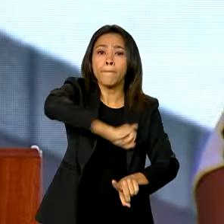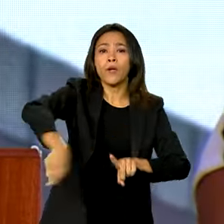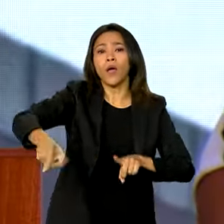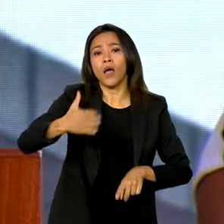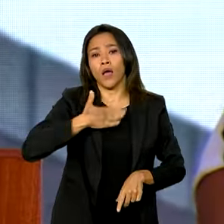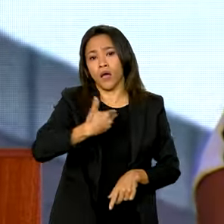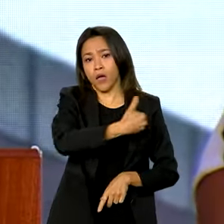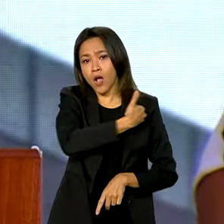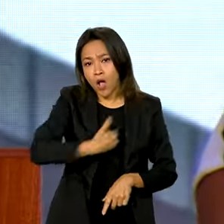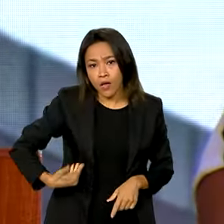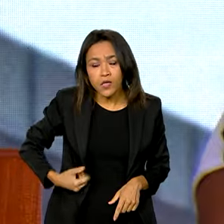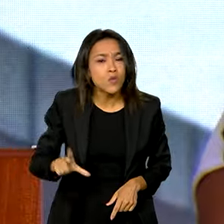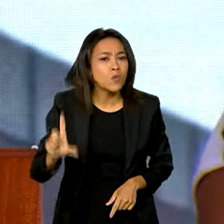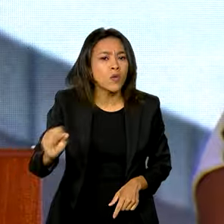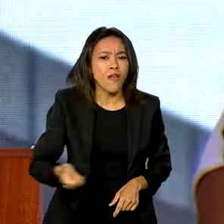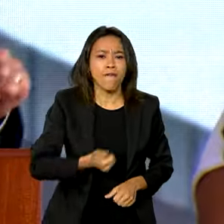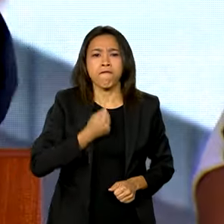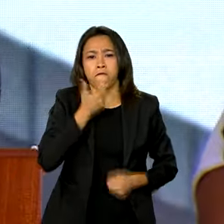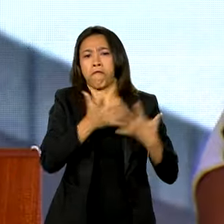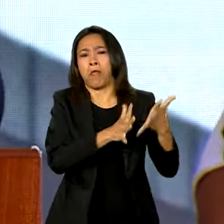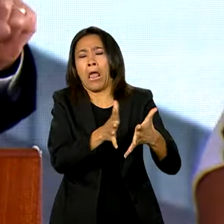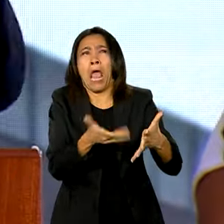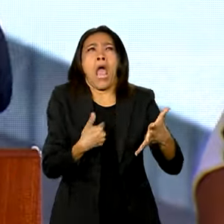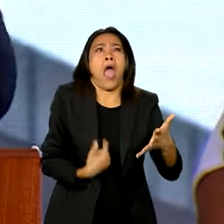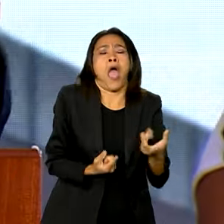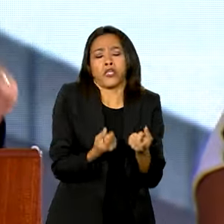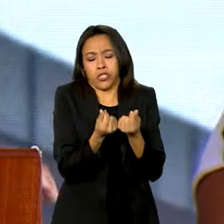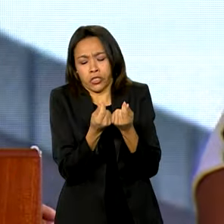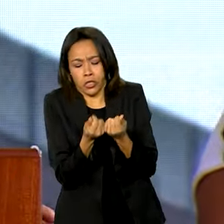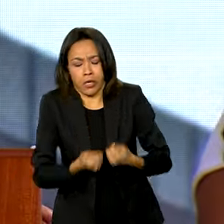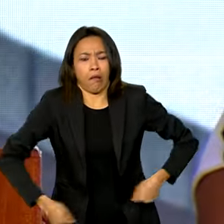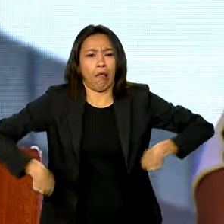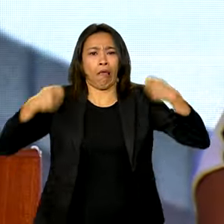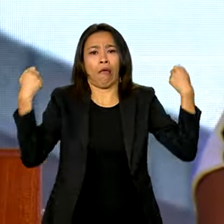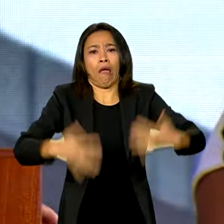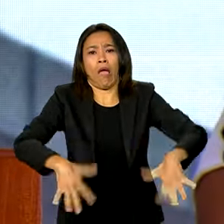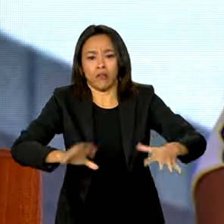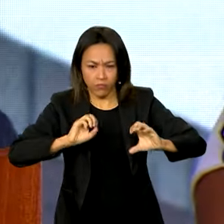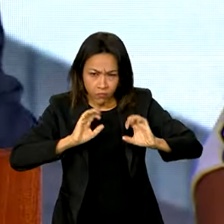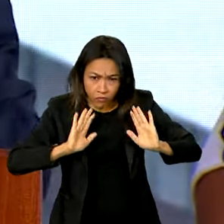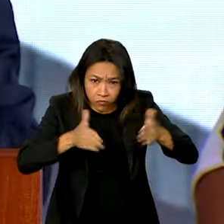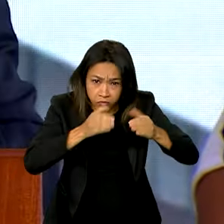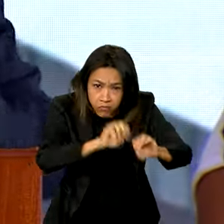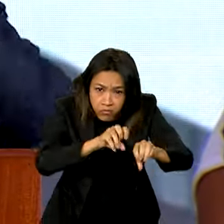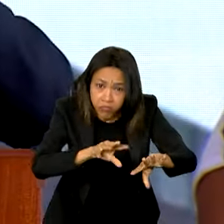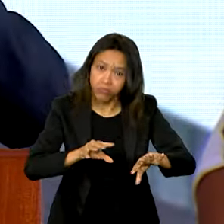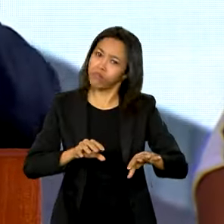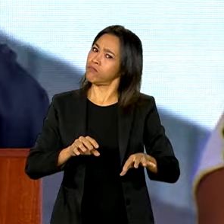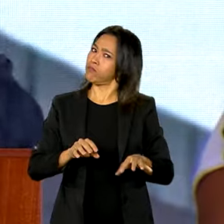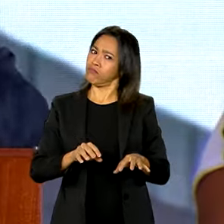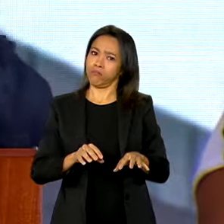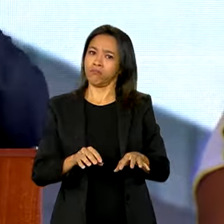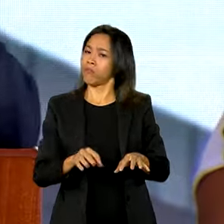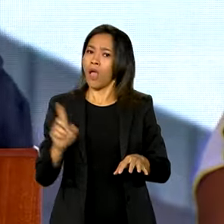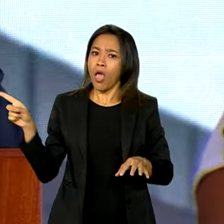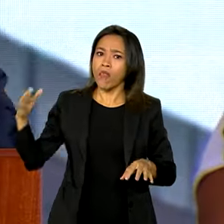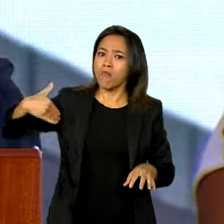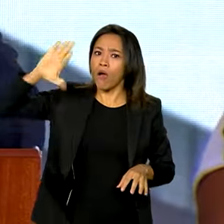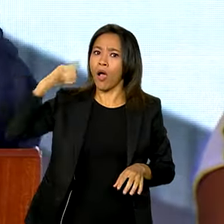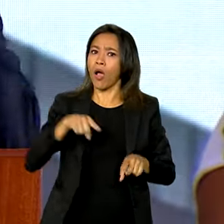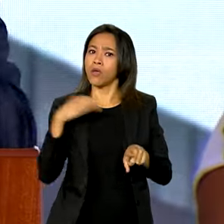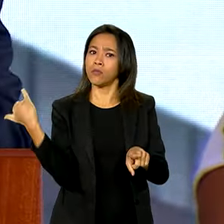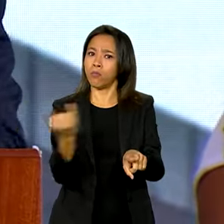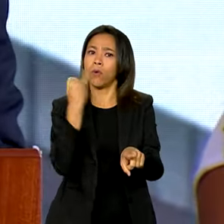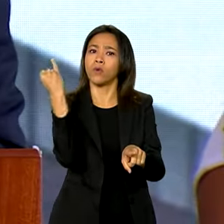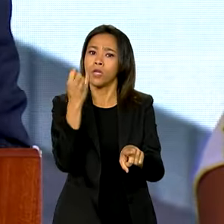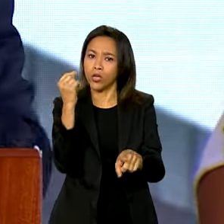proibido falar que dinheiro de educação é gasto. Dinheiro da educação é o mais